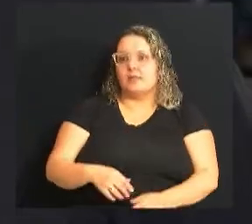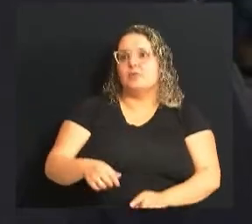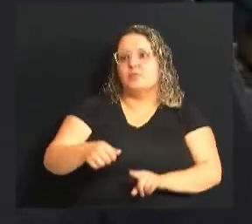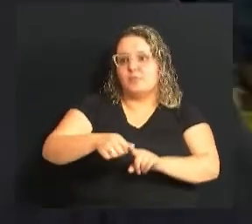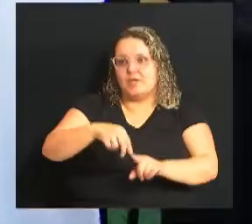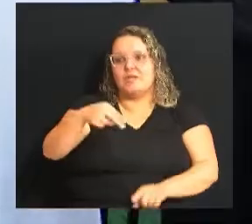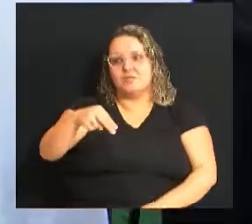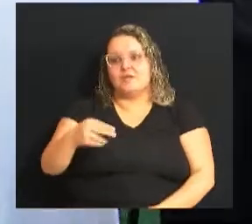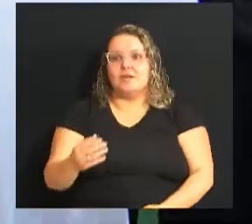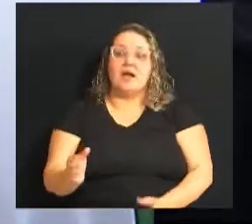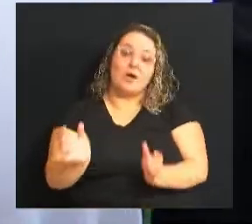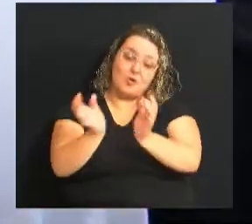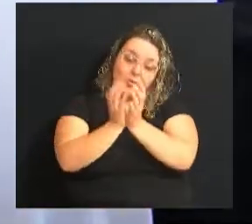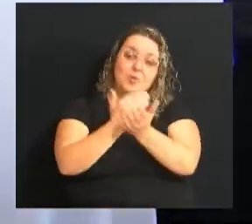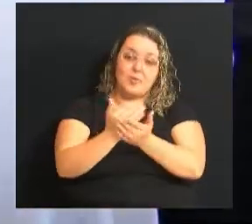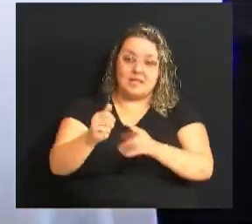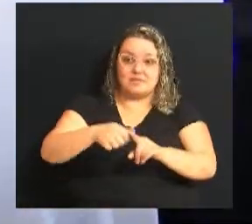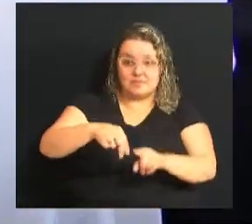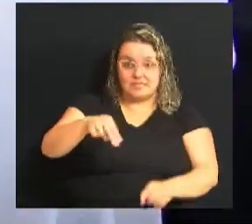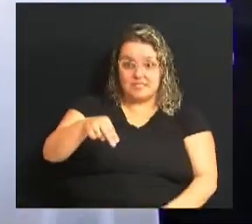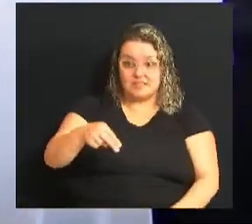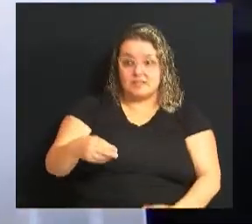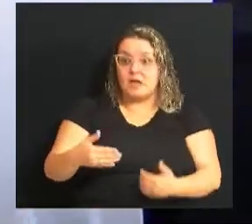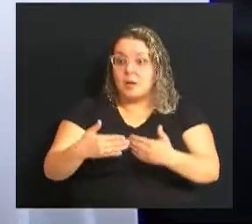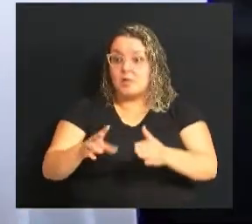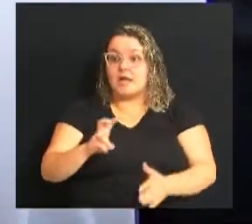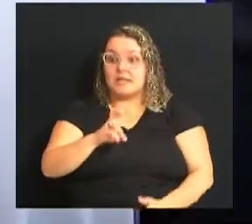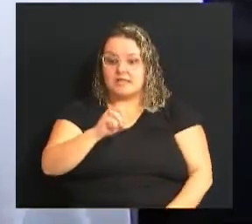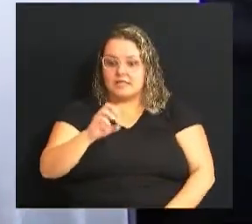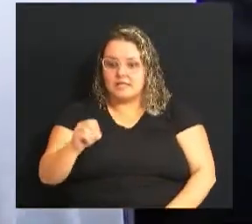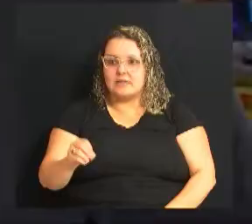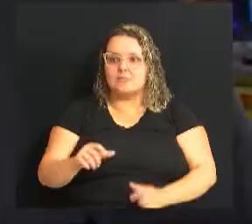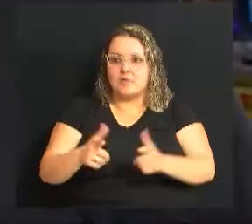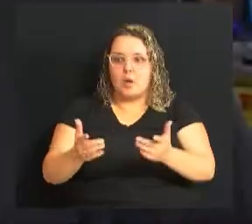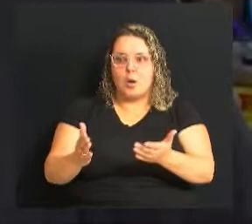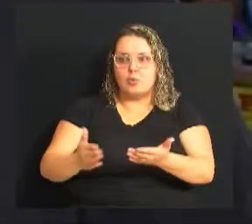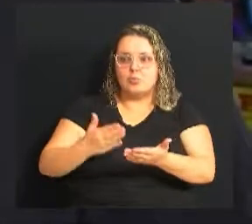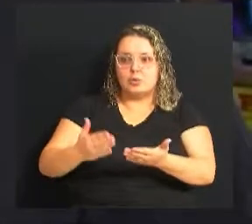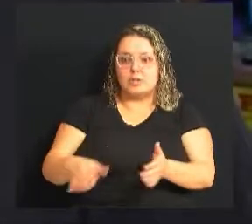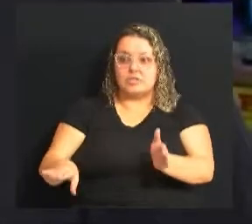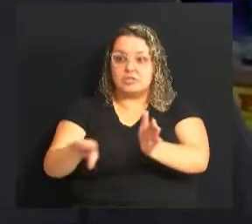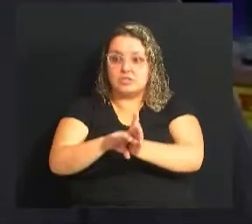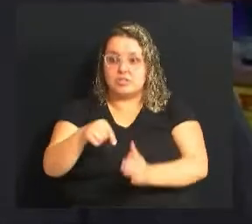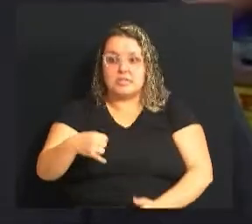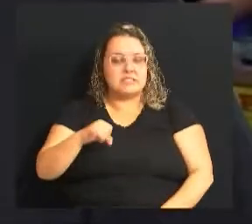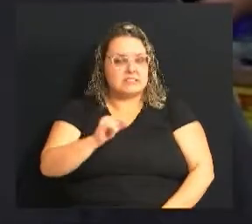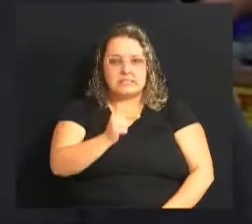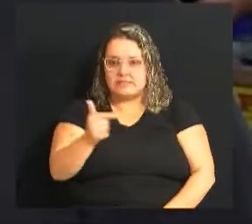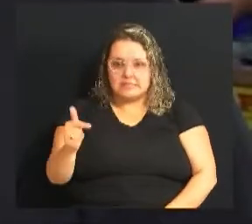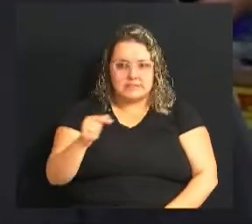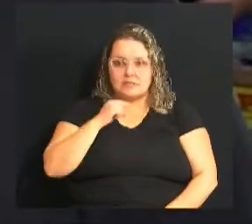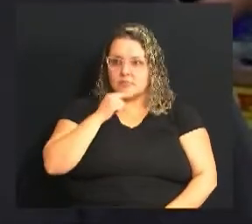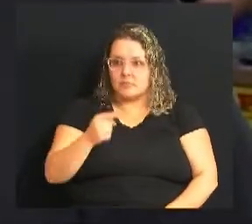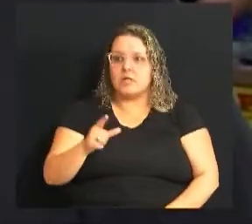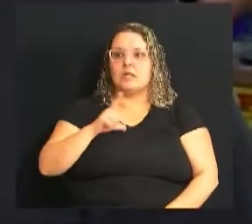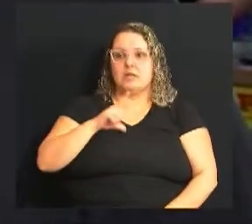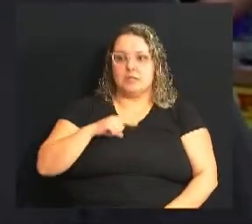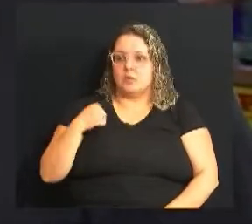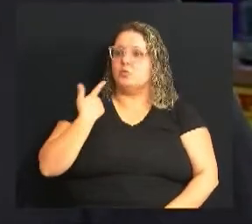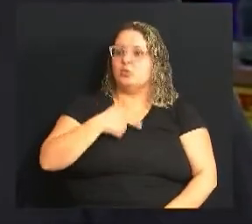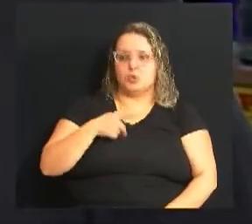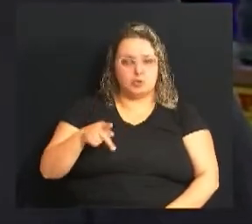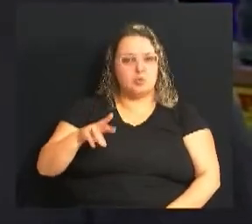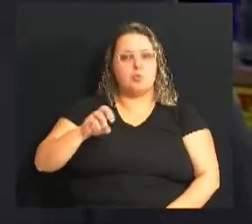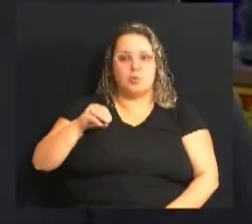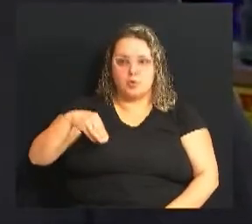começa em novembro, né? Nós abrimos cerca de 500 figurinhas e montamos uma pasta. Então a pessoa vem aqui. Se não tiver ninguém para trocar, nós temos o nosso promotor com uma pasta